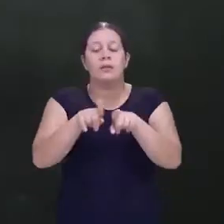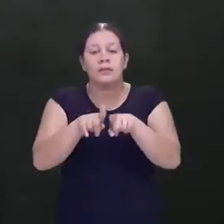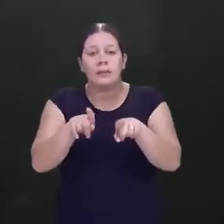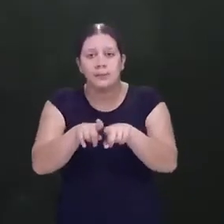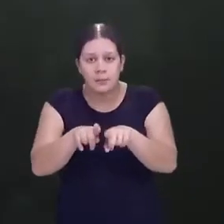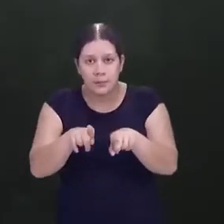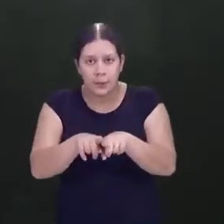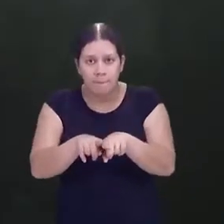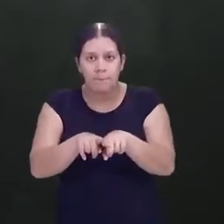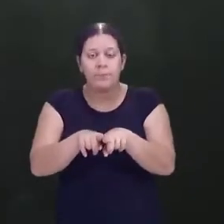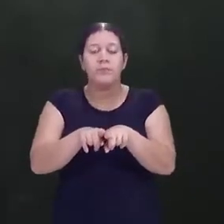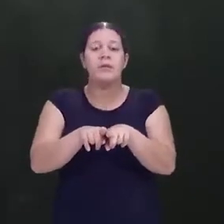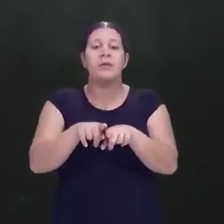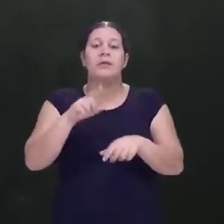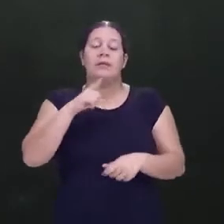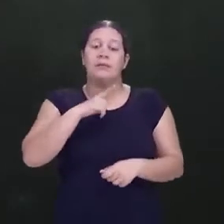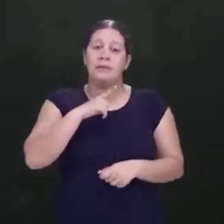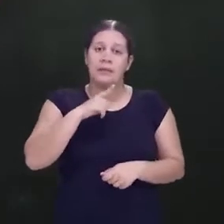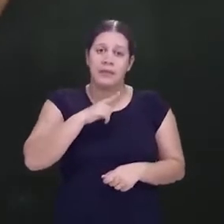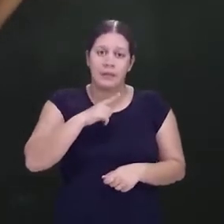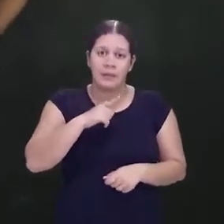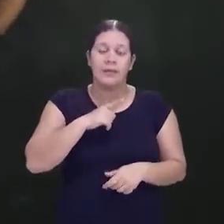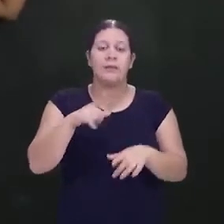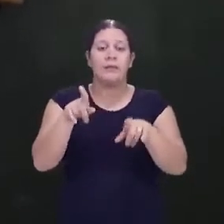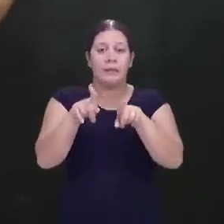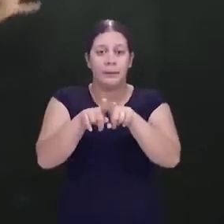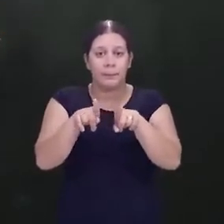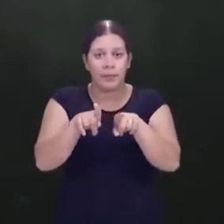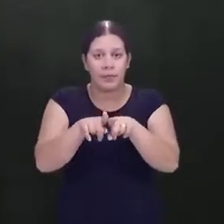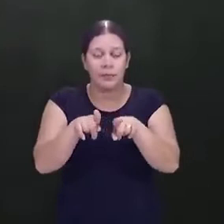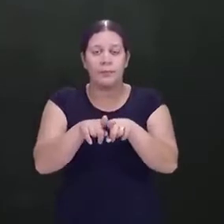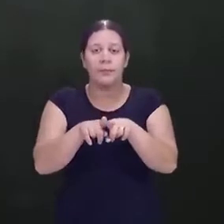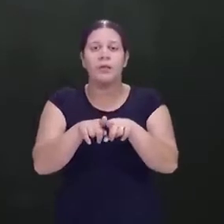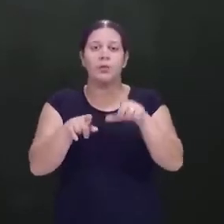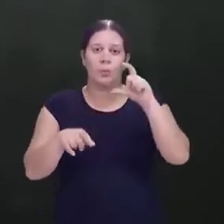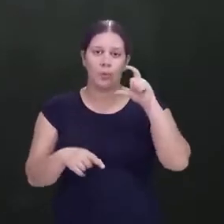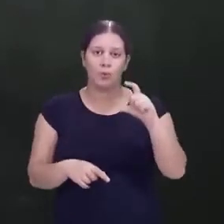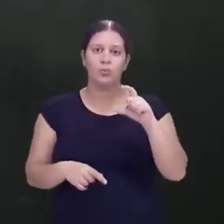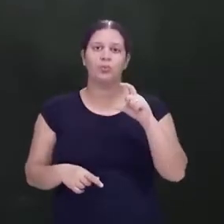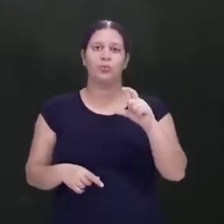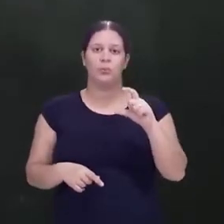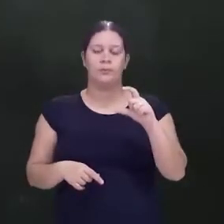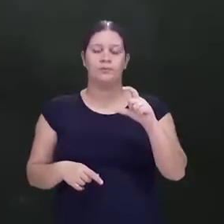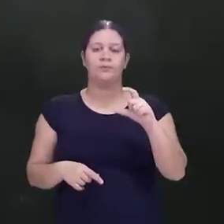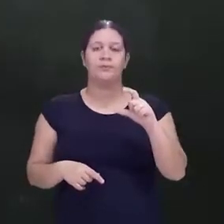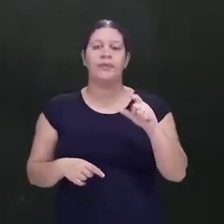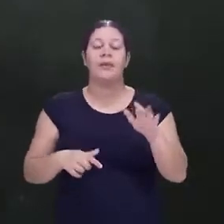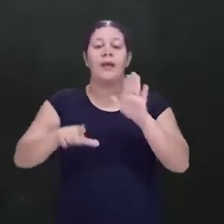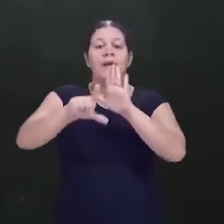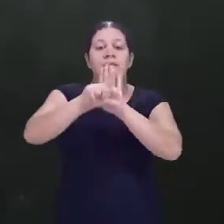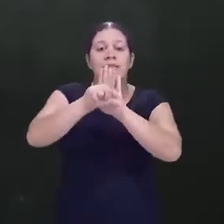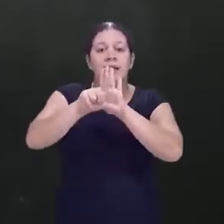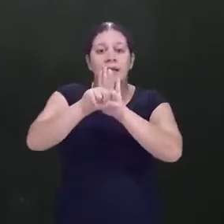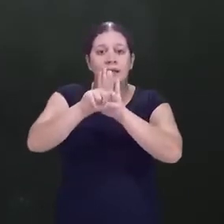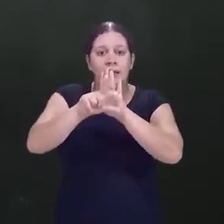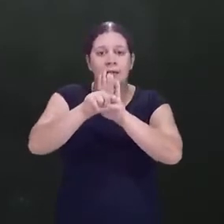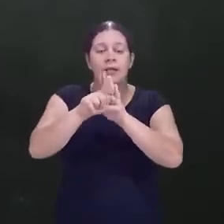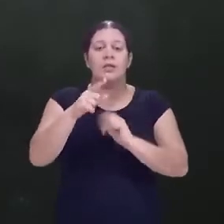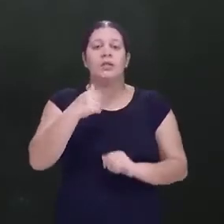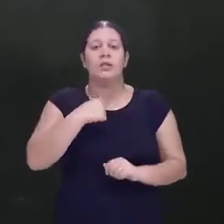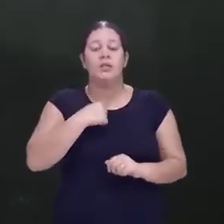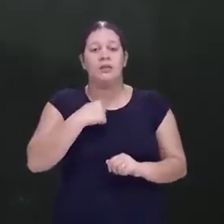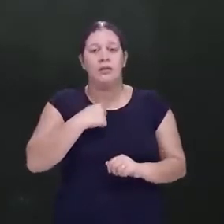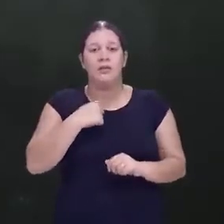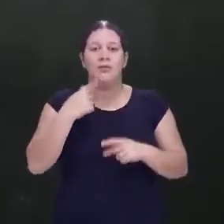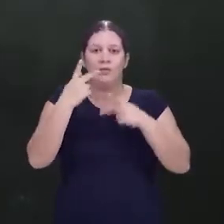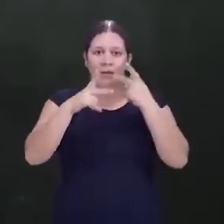dos reagentes, ela tem que estar também nos produtos. Essa lei, como eu falei para você,